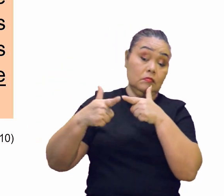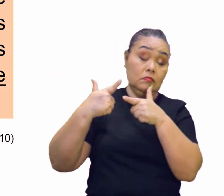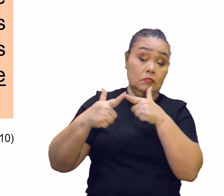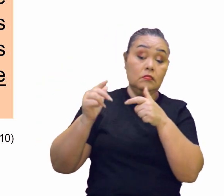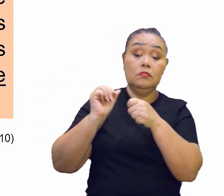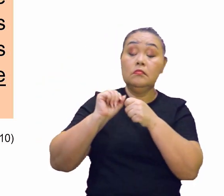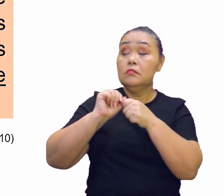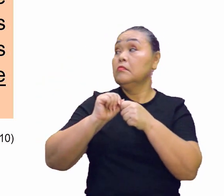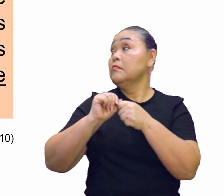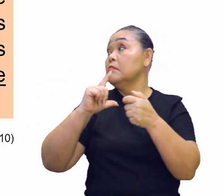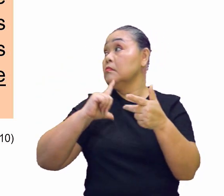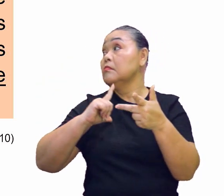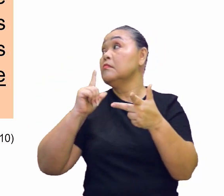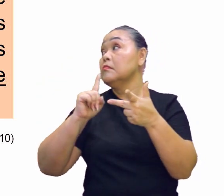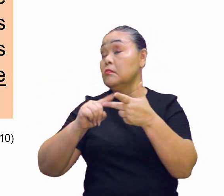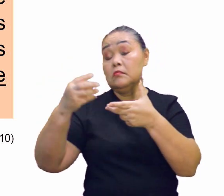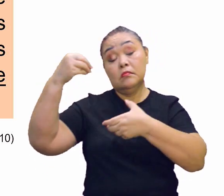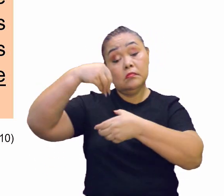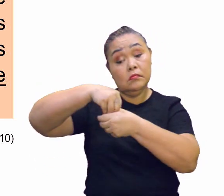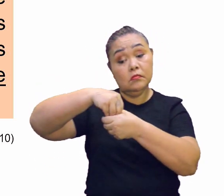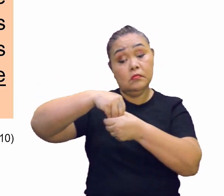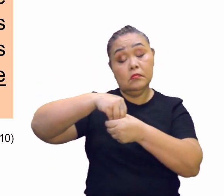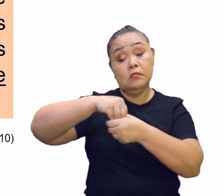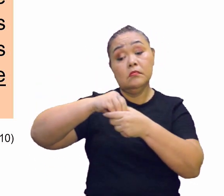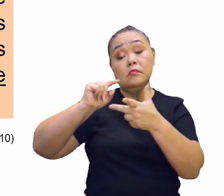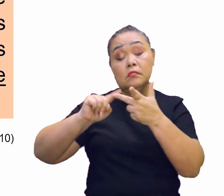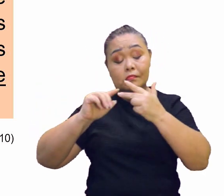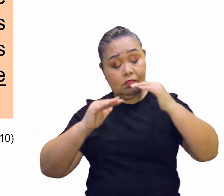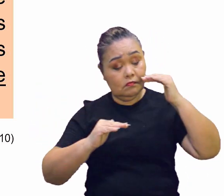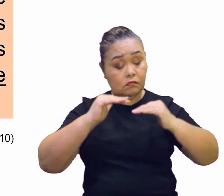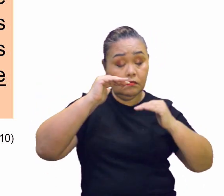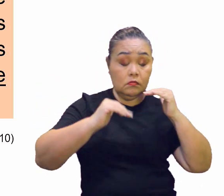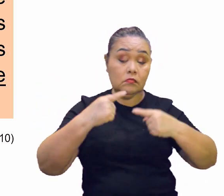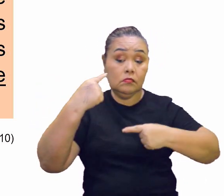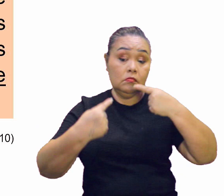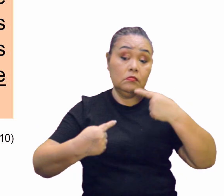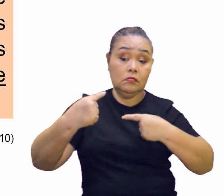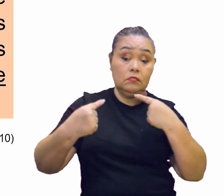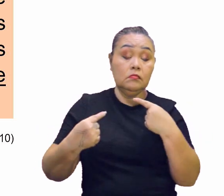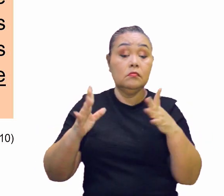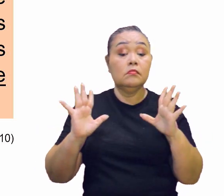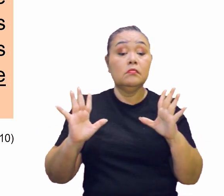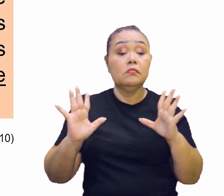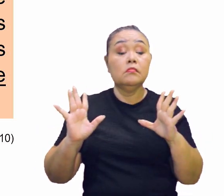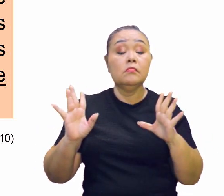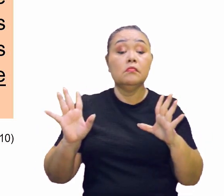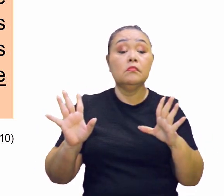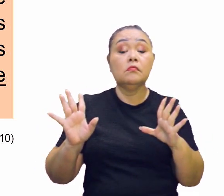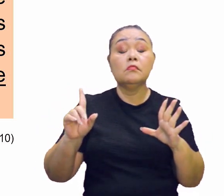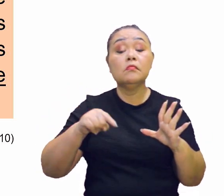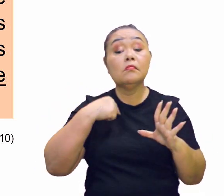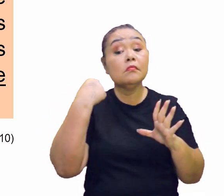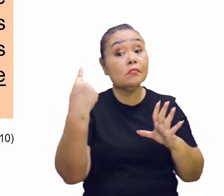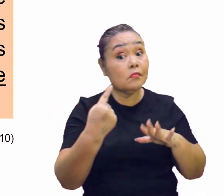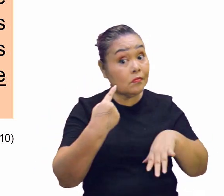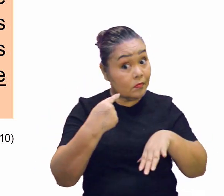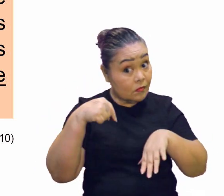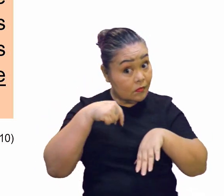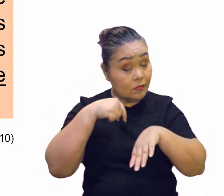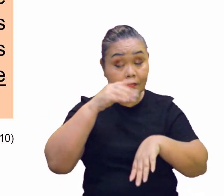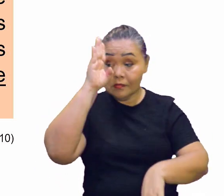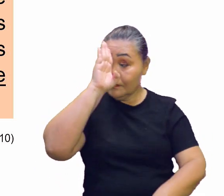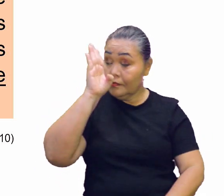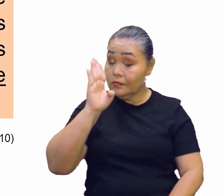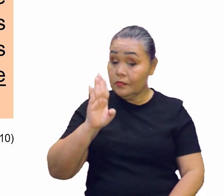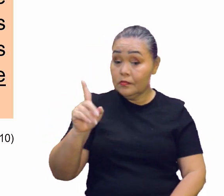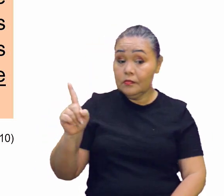Problema econômico ainda, né? As questões de instabilidade política. Isso. Então, o nosso Brasil, vou